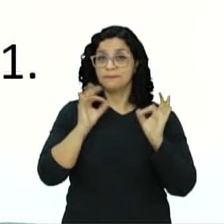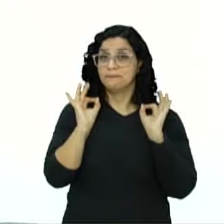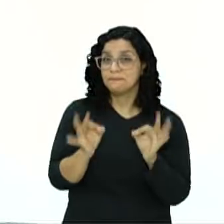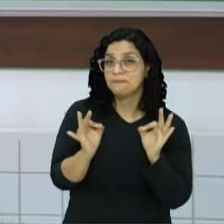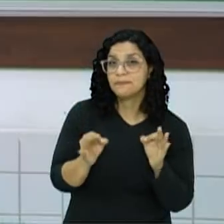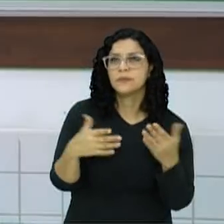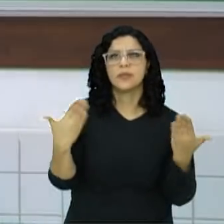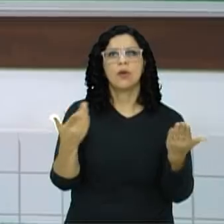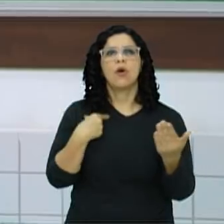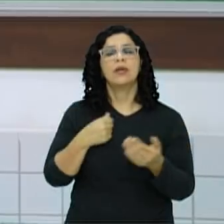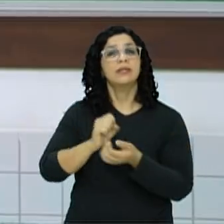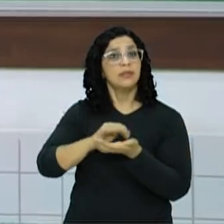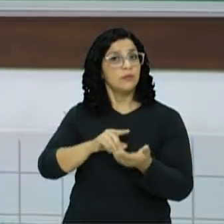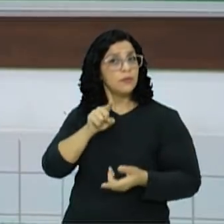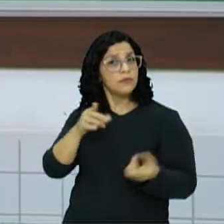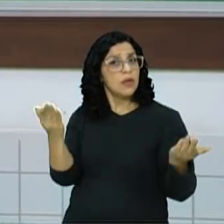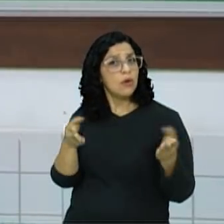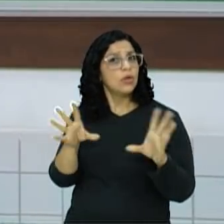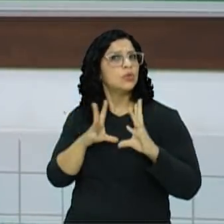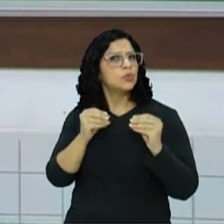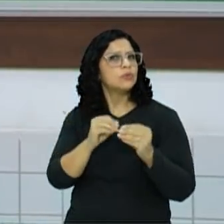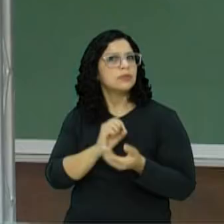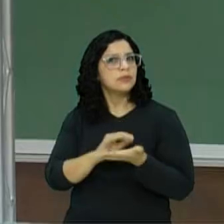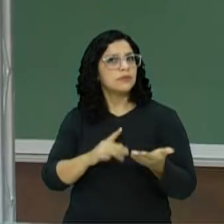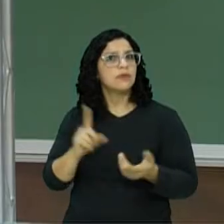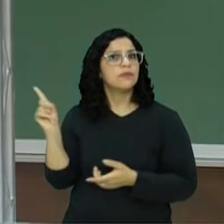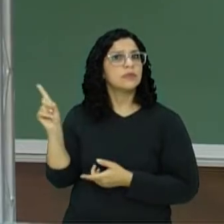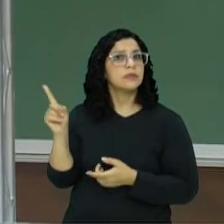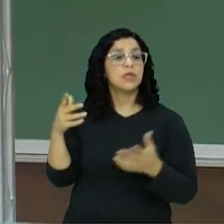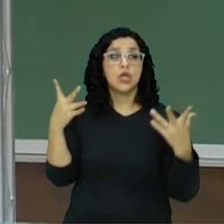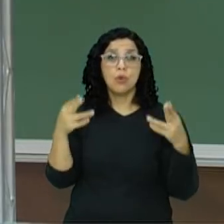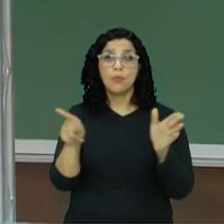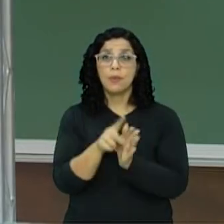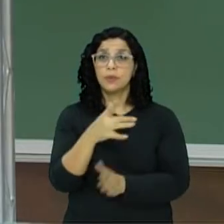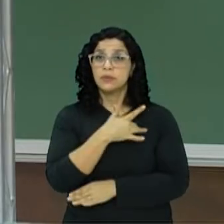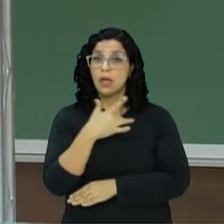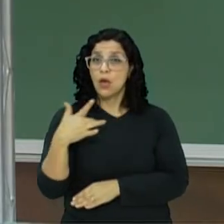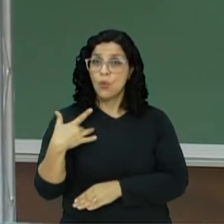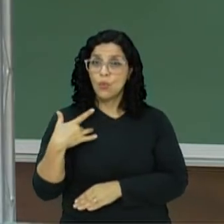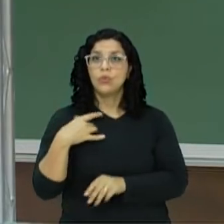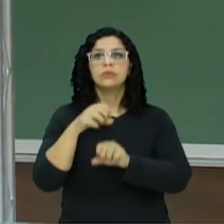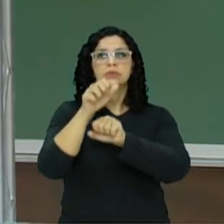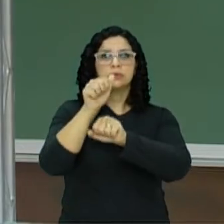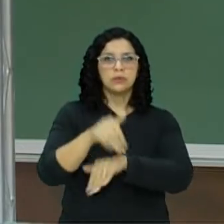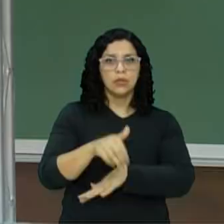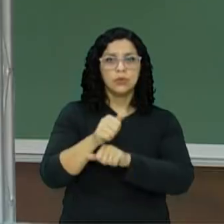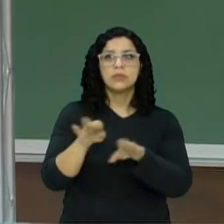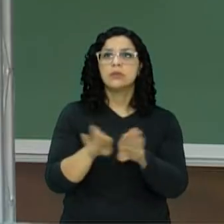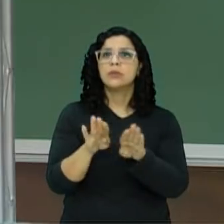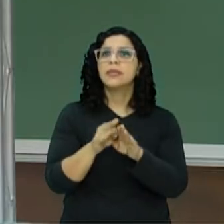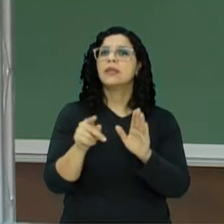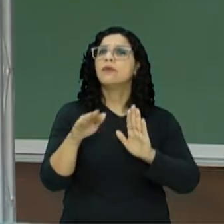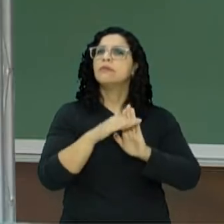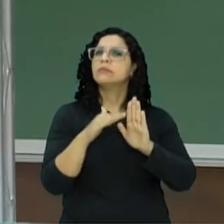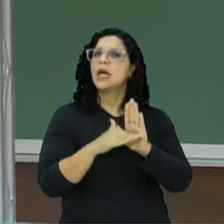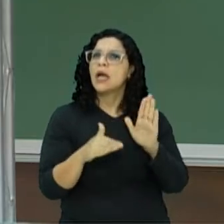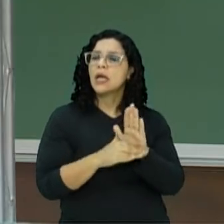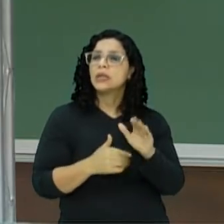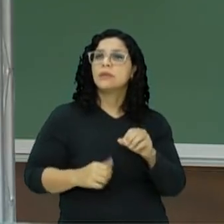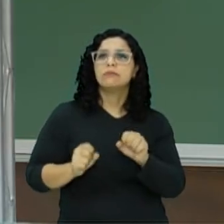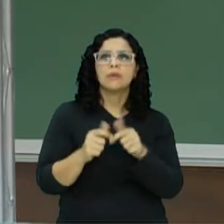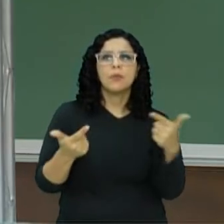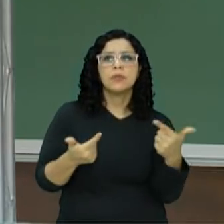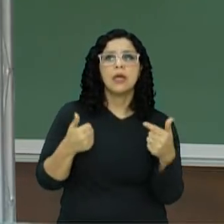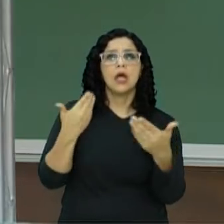Ok? Então tem tarefa para você depois de tudo isso. Assim como na saúde, na educação criaram-se políticas para